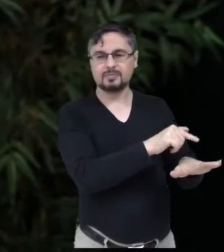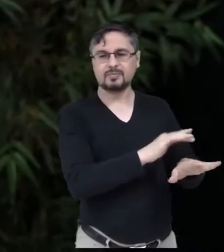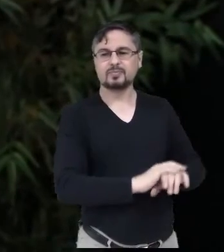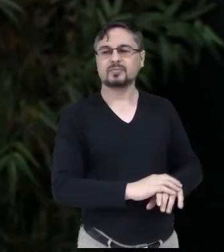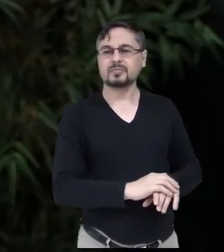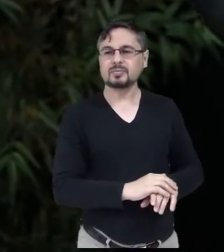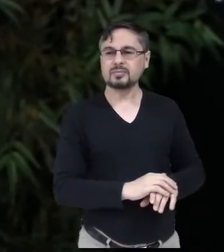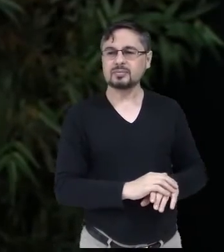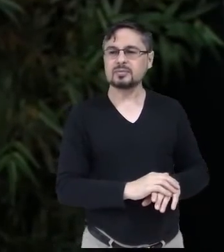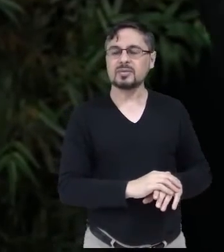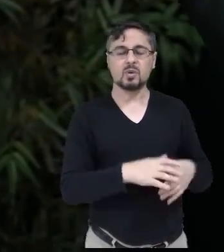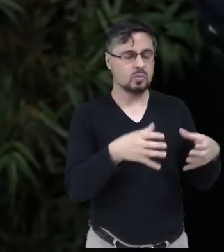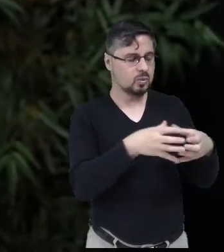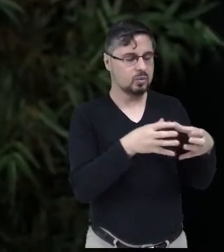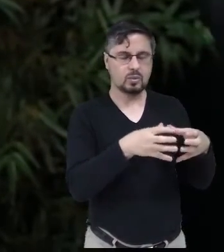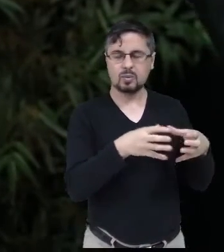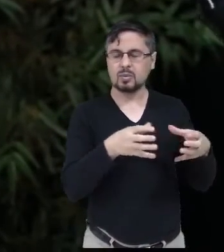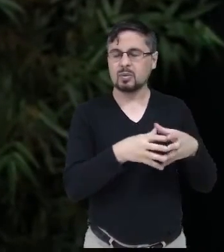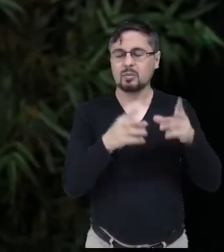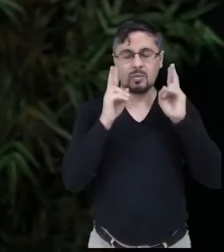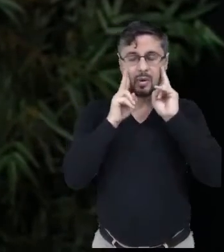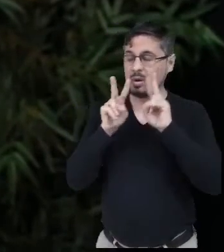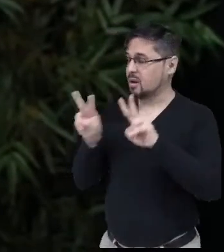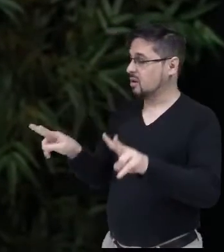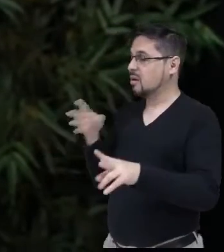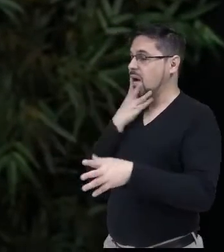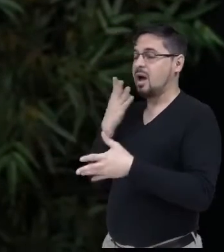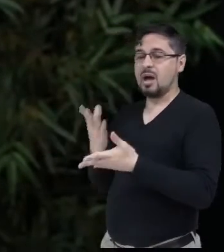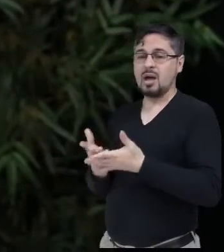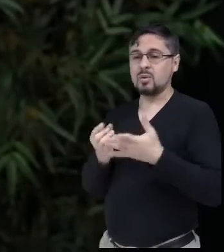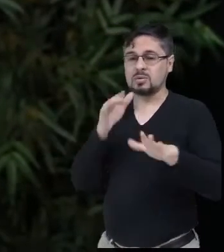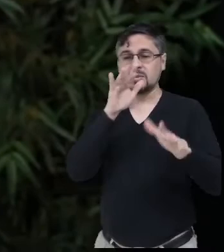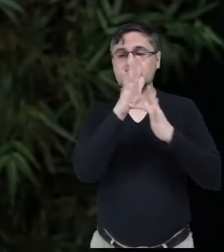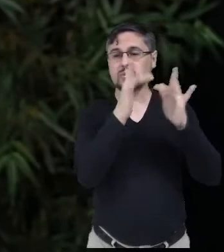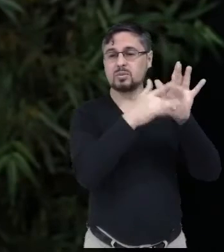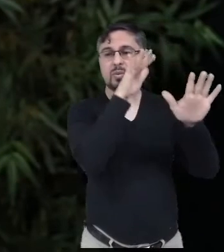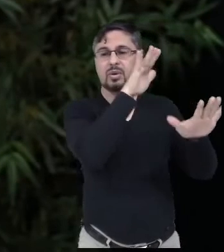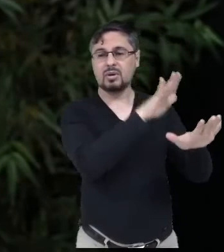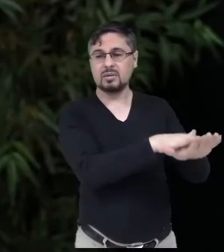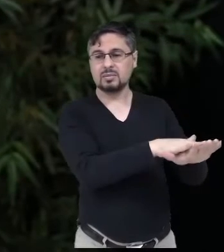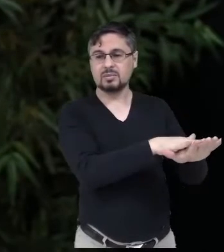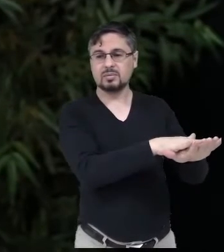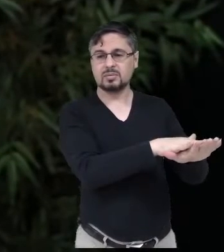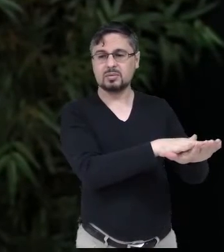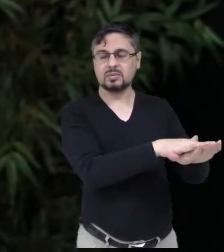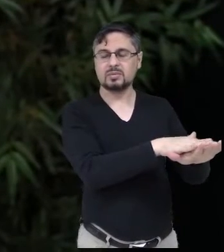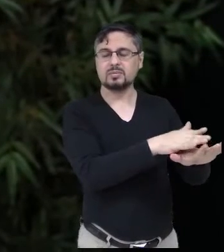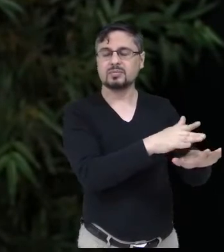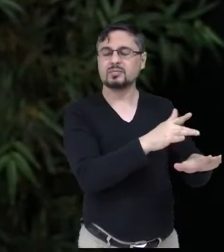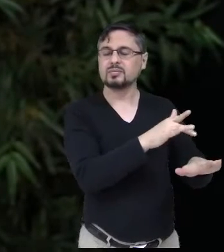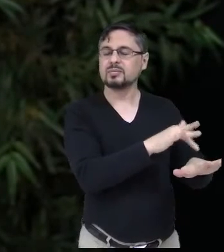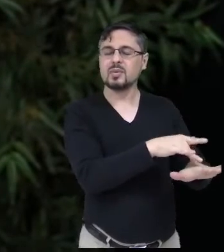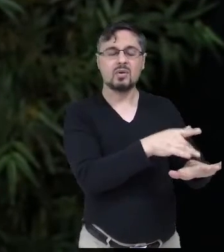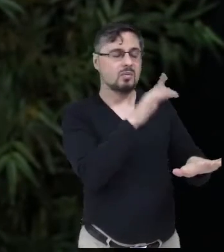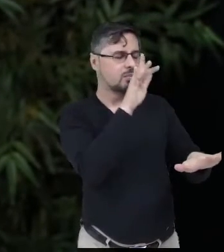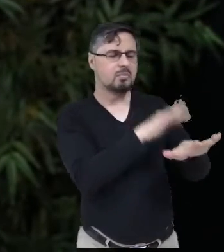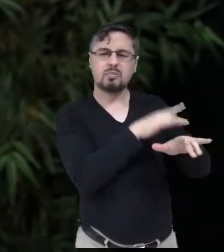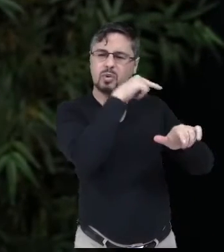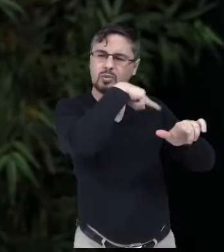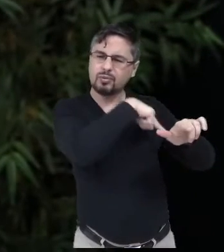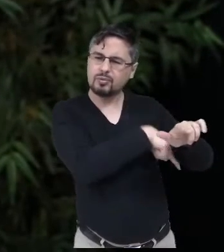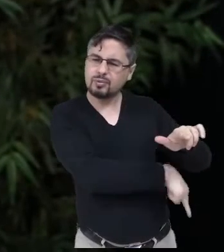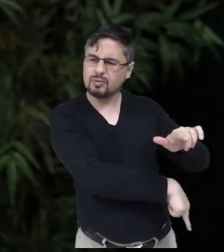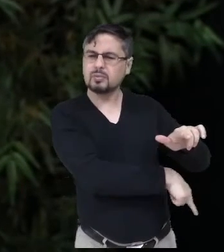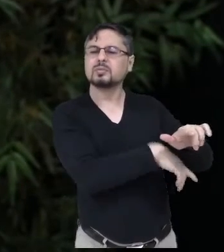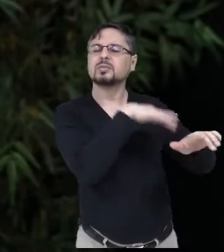ver essa multidão olhando atônita para o toque de Jesus. Quão grande foi aquele toque e